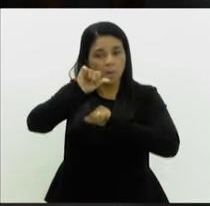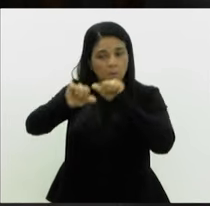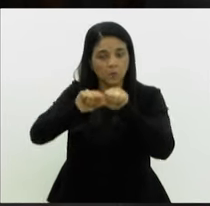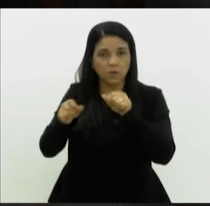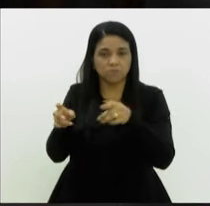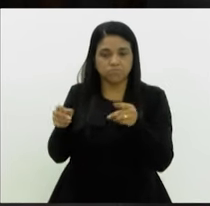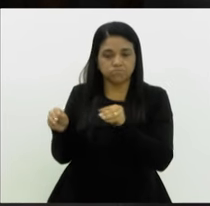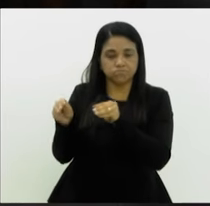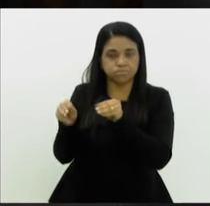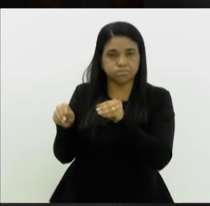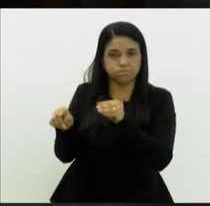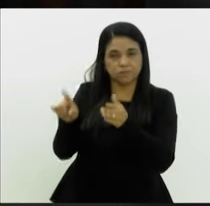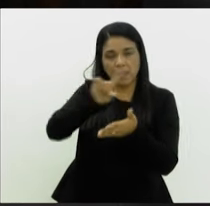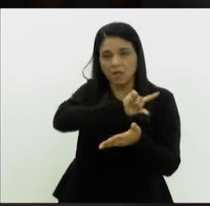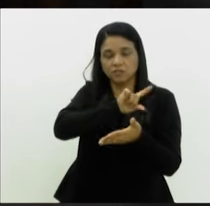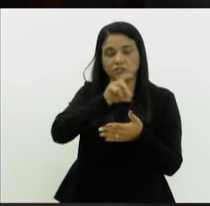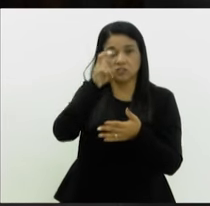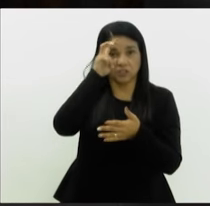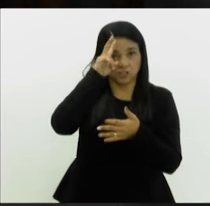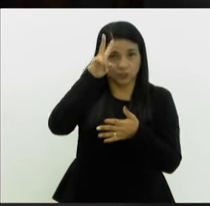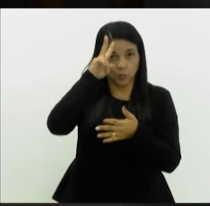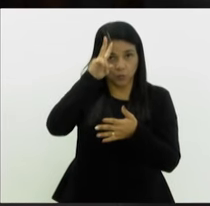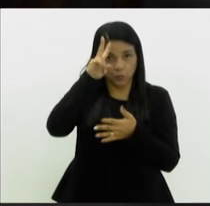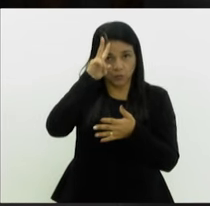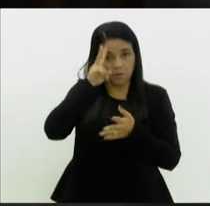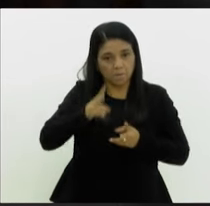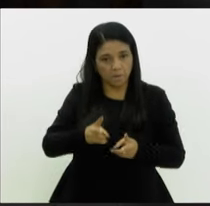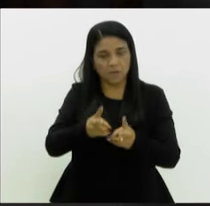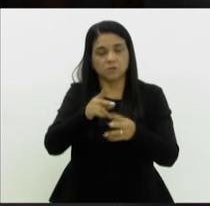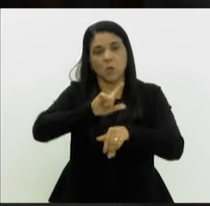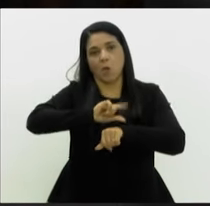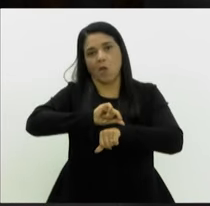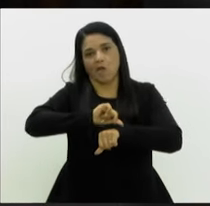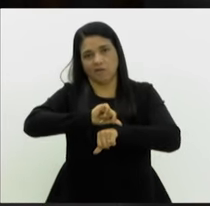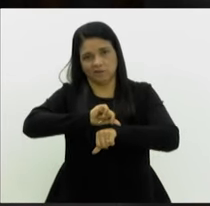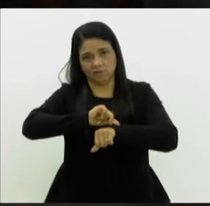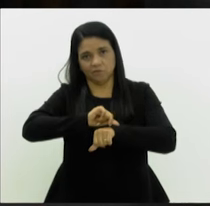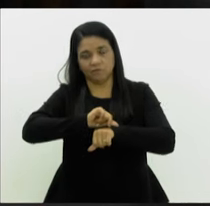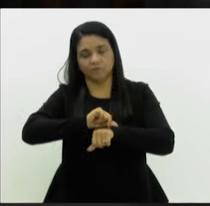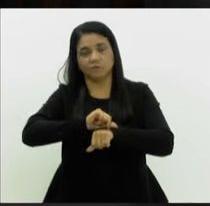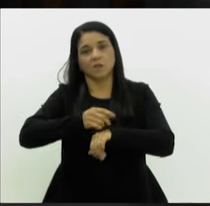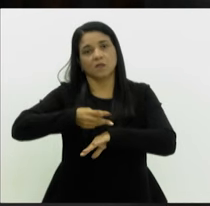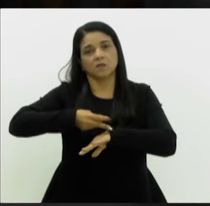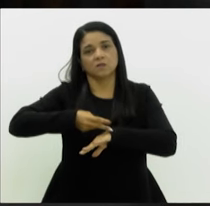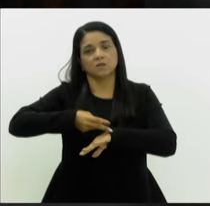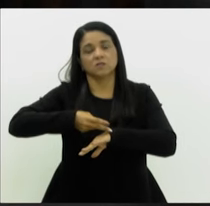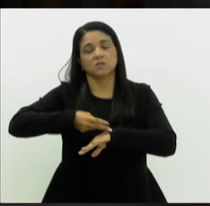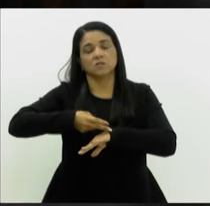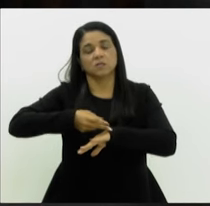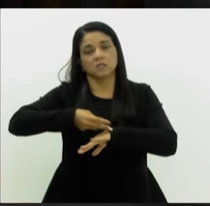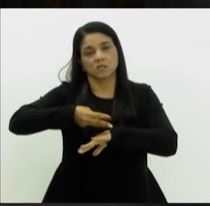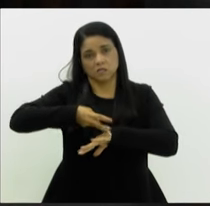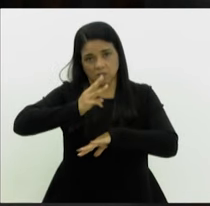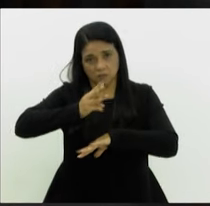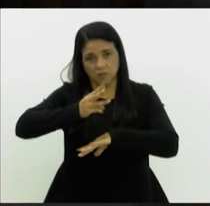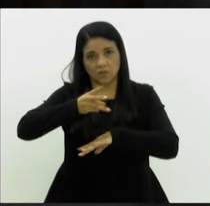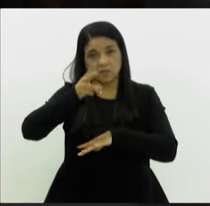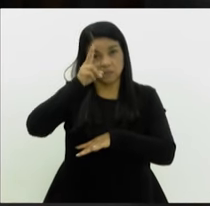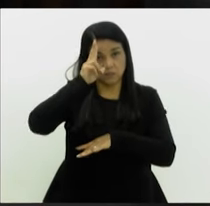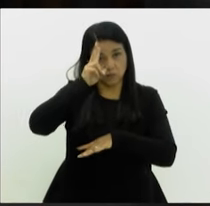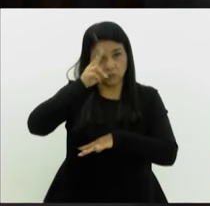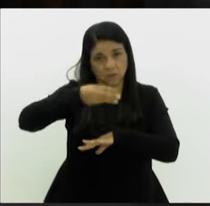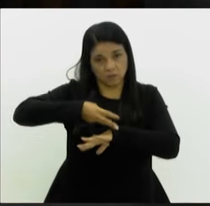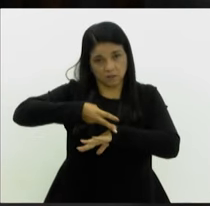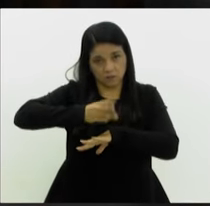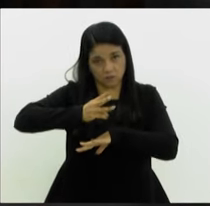segunda-feira, no mesmo horário nosso aqui, expediente inicial 14, sessão normal 15 horas. Segunda,